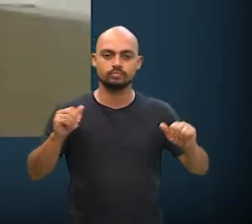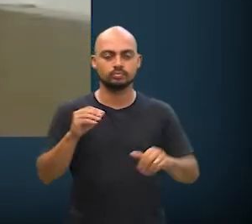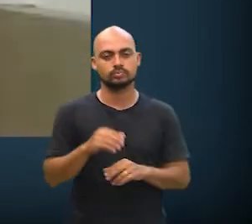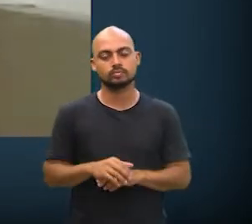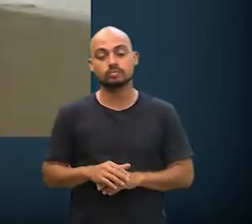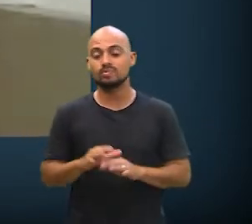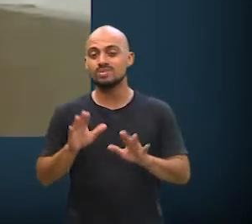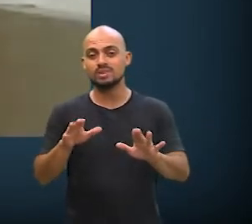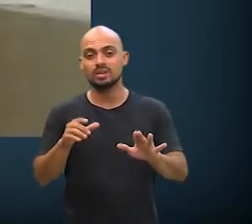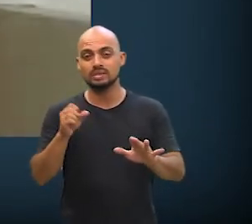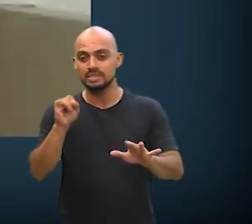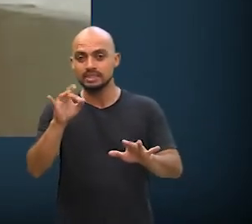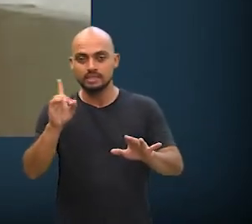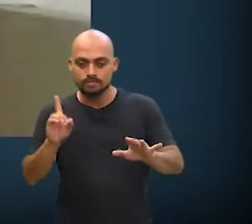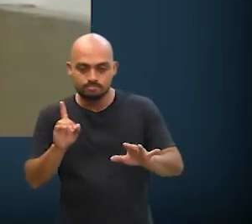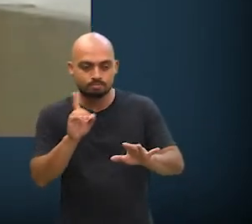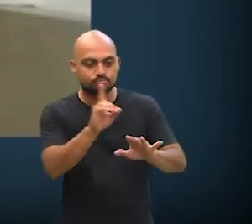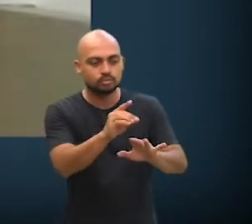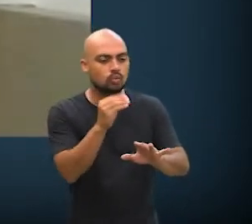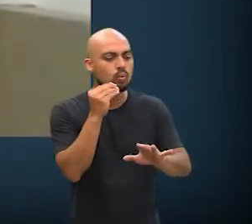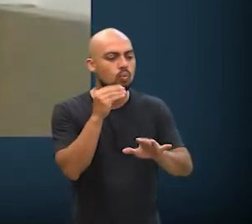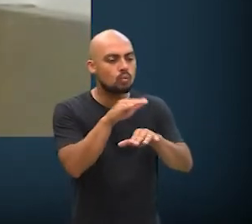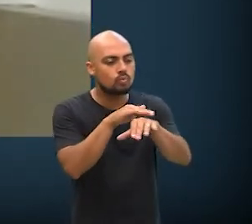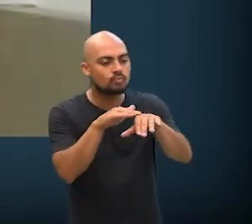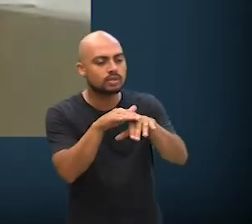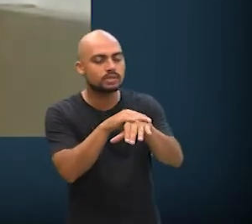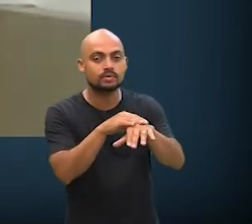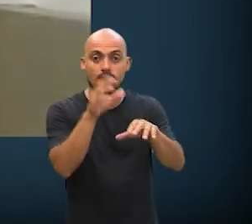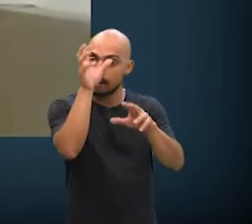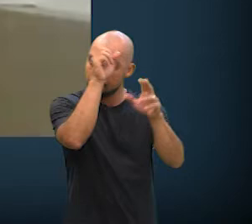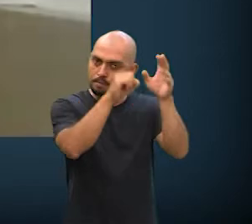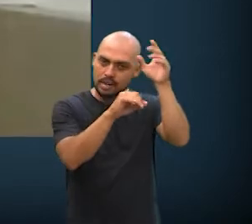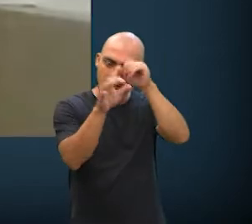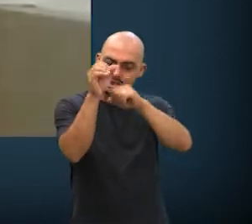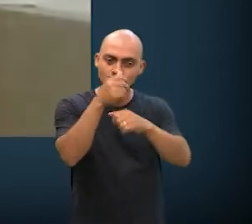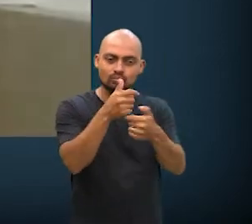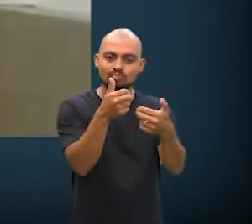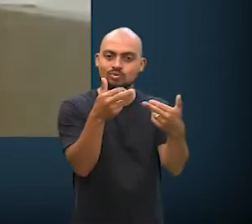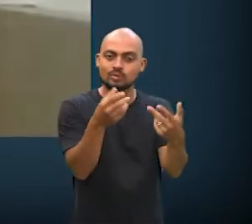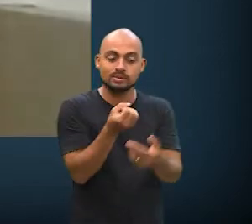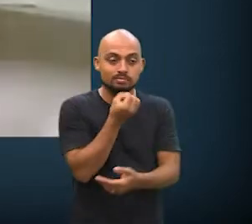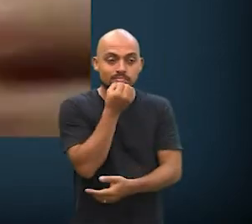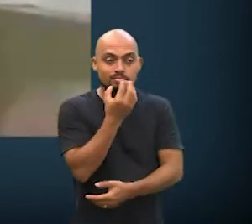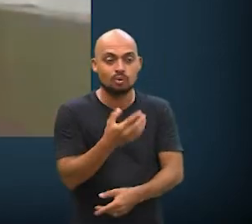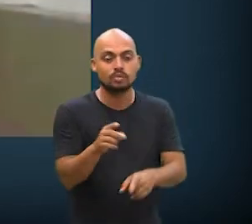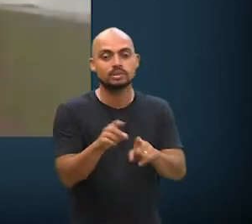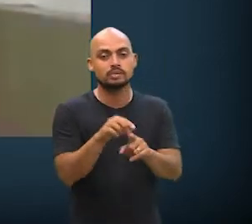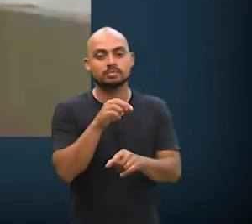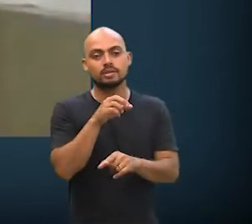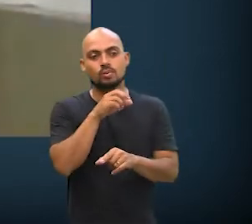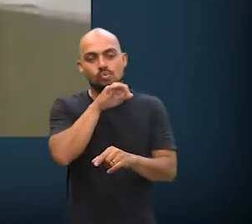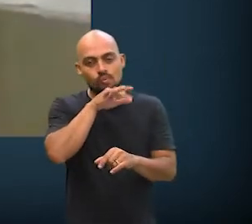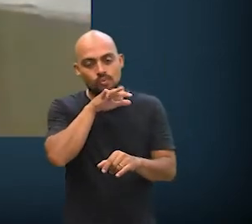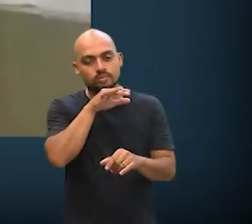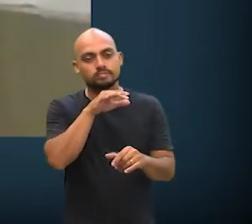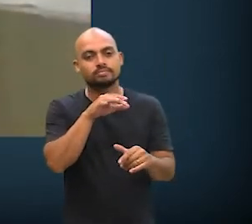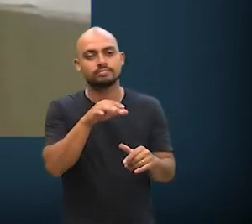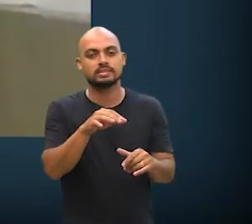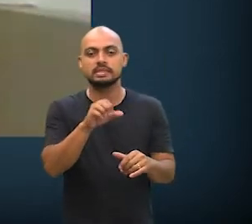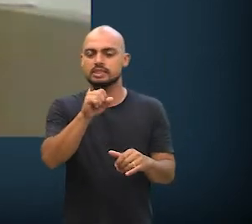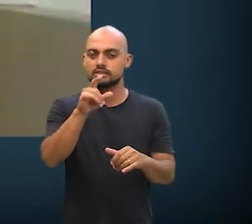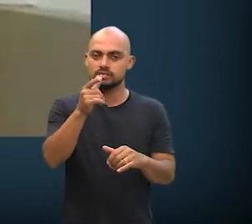gente pode aprender muita coisa que dá certo e muita coisa que não dá certo. Então, sei lá, você quer ter uma franquia, você